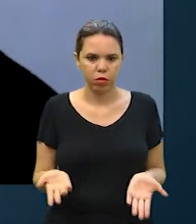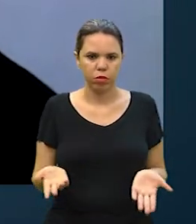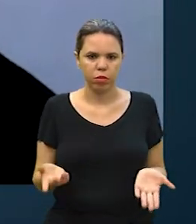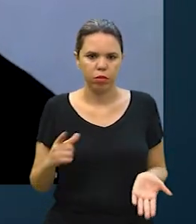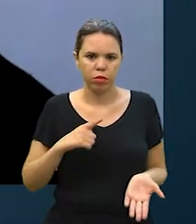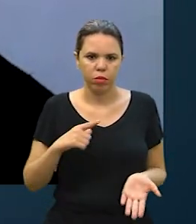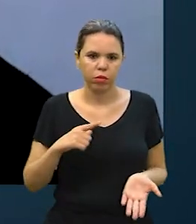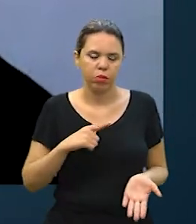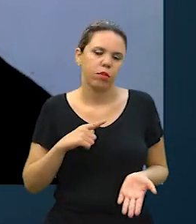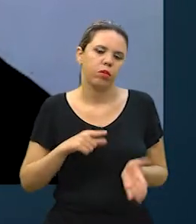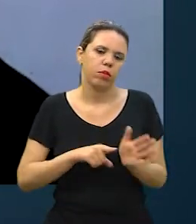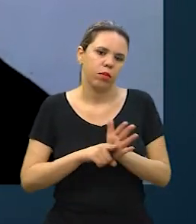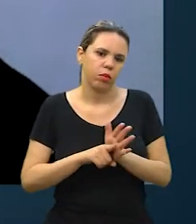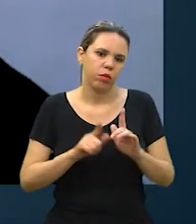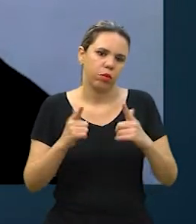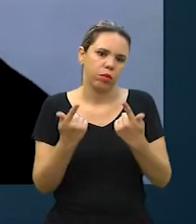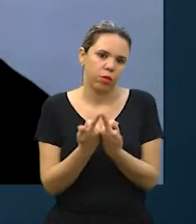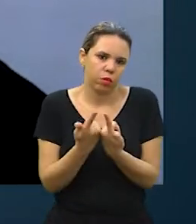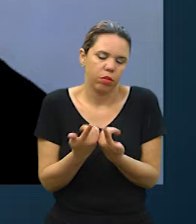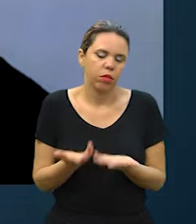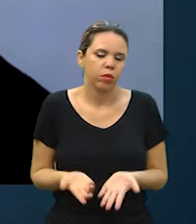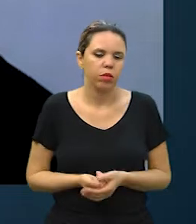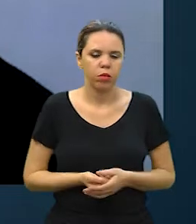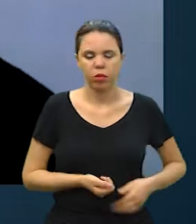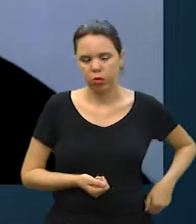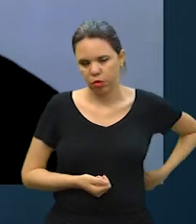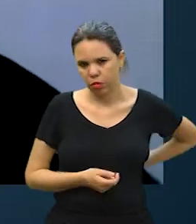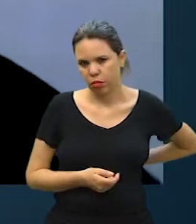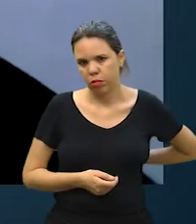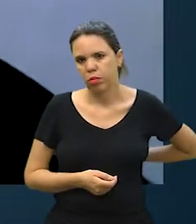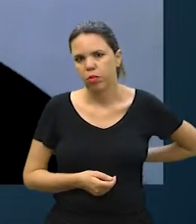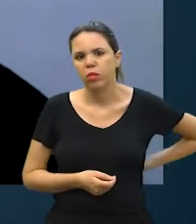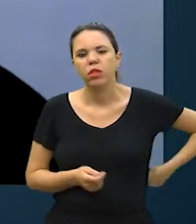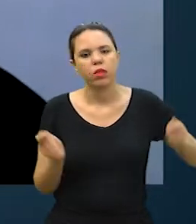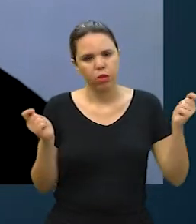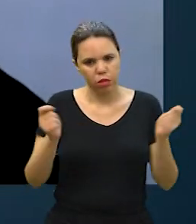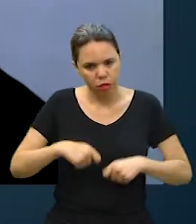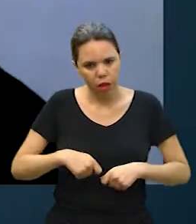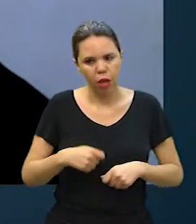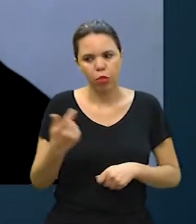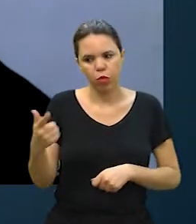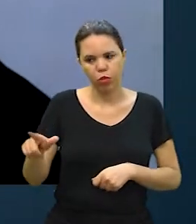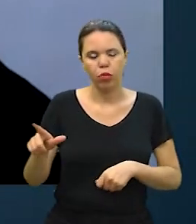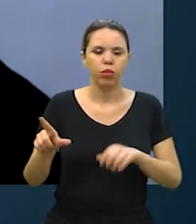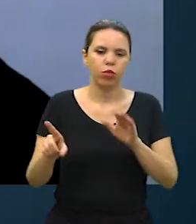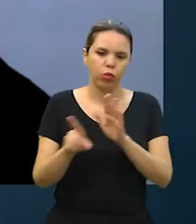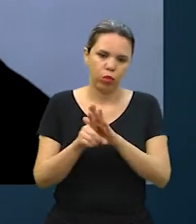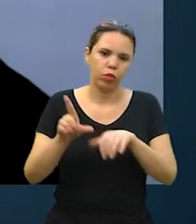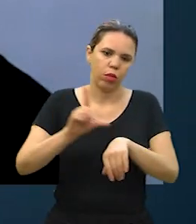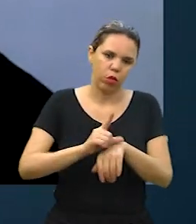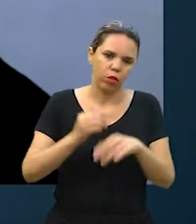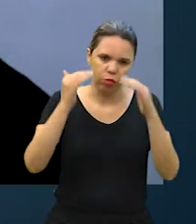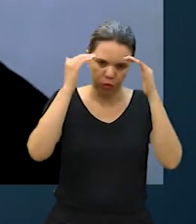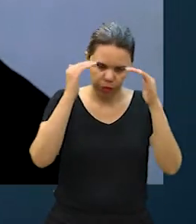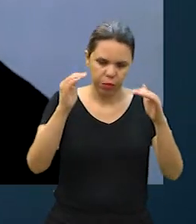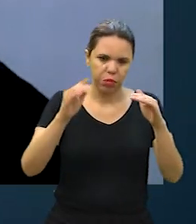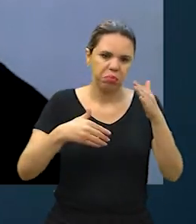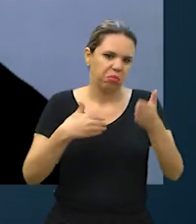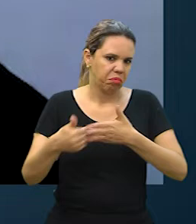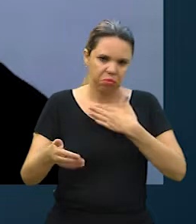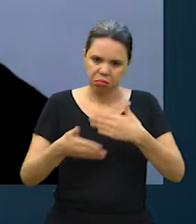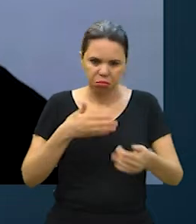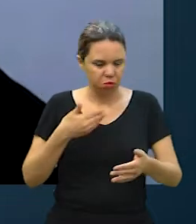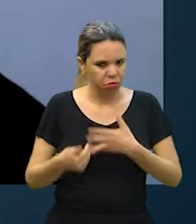gente tem todos os indicadores de gestão estimados, então dá para o franqueado acompanhar, independente de